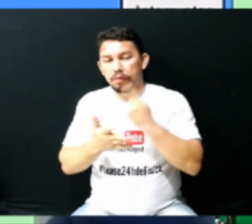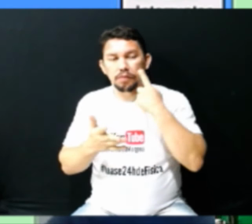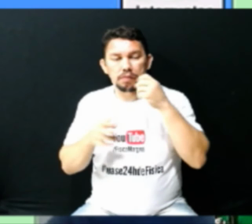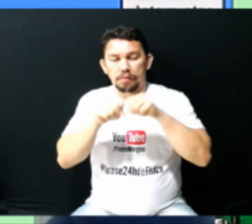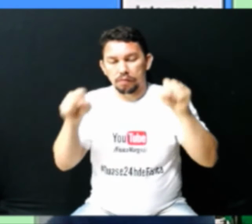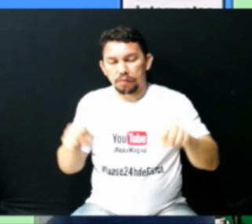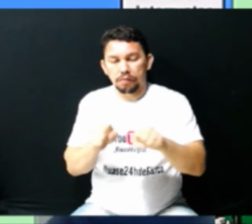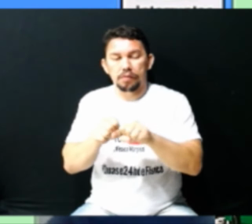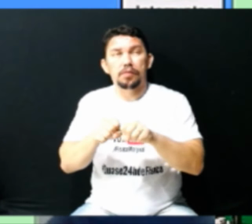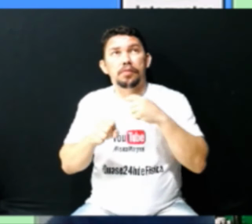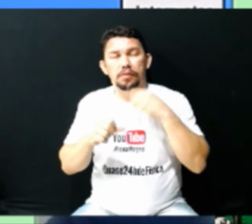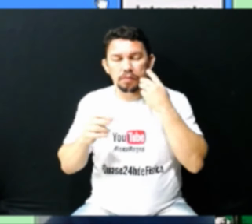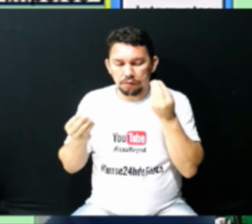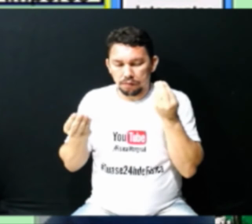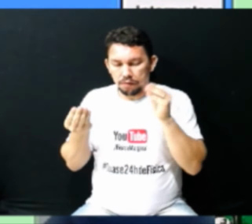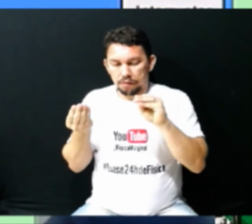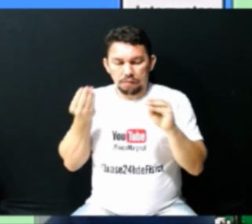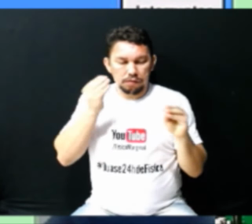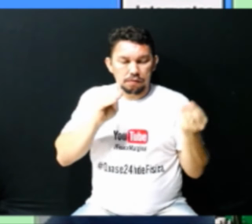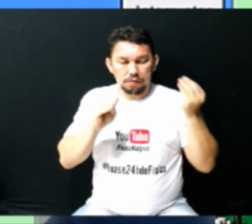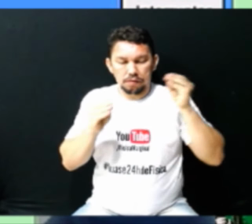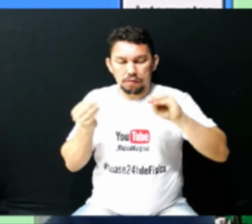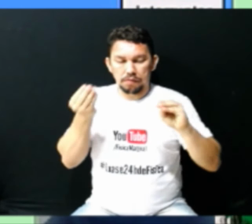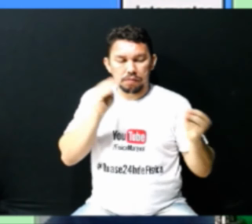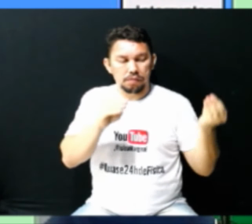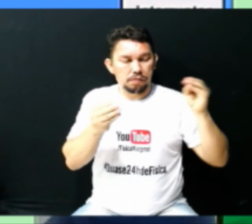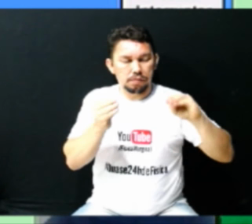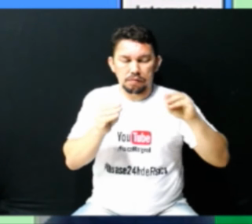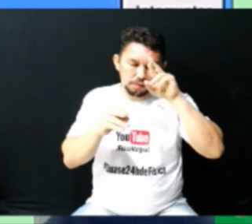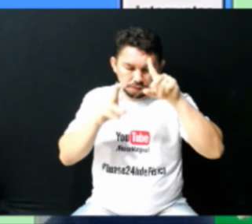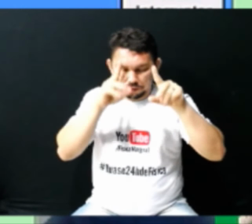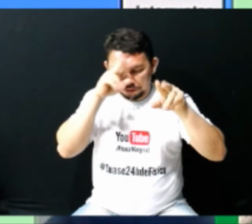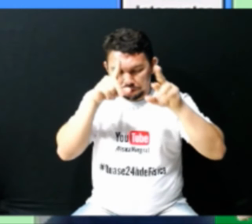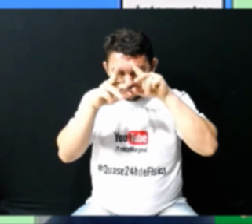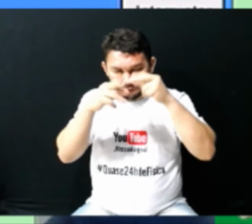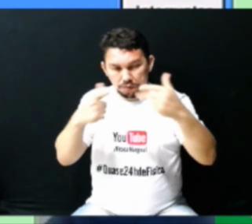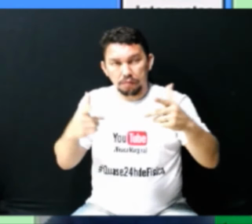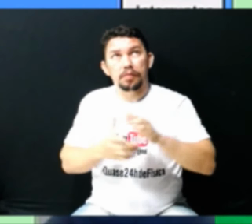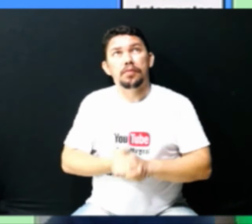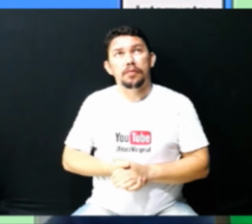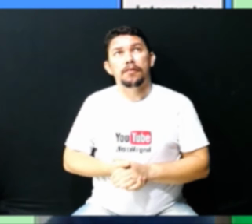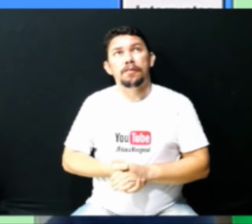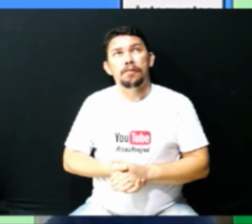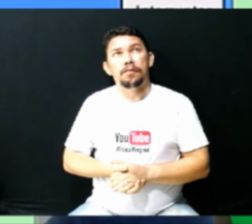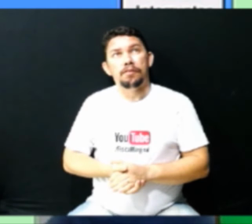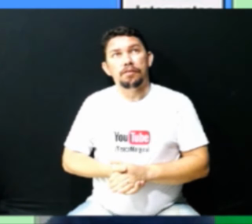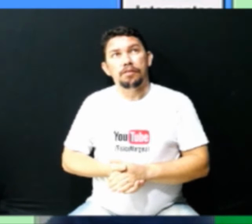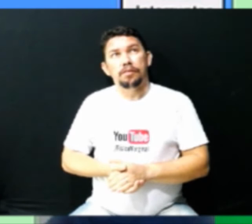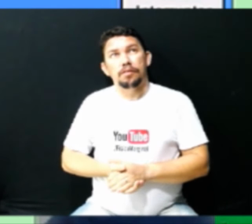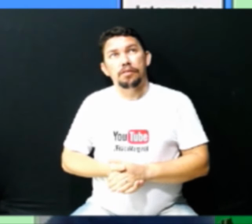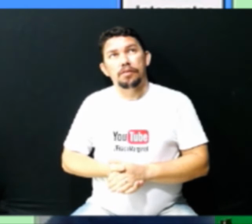vai conectando amperímetros de maneira incorreta. Então, deixa eu botar esse aqui seria o correto a fazer.